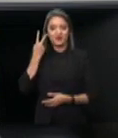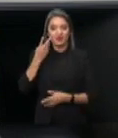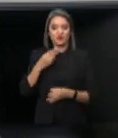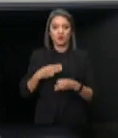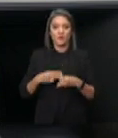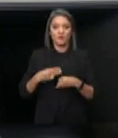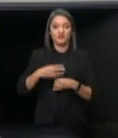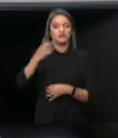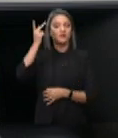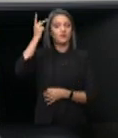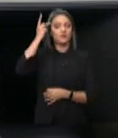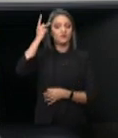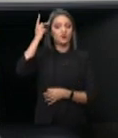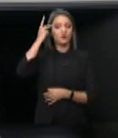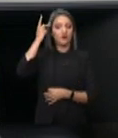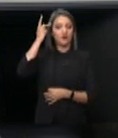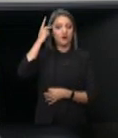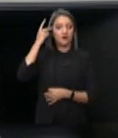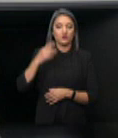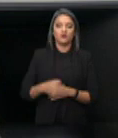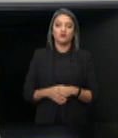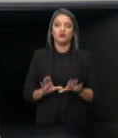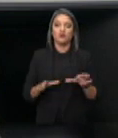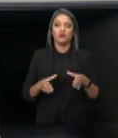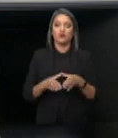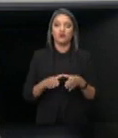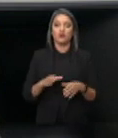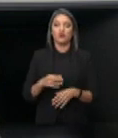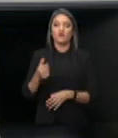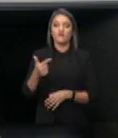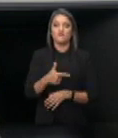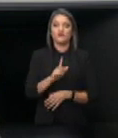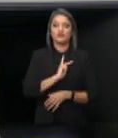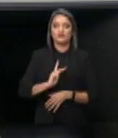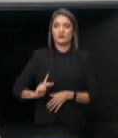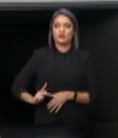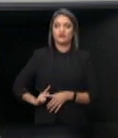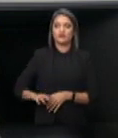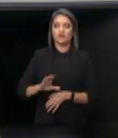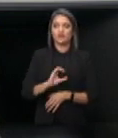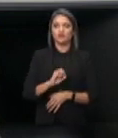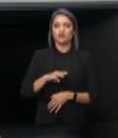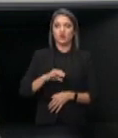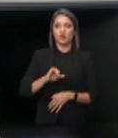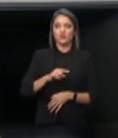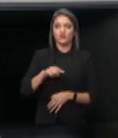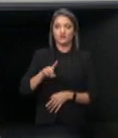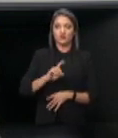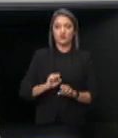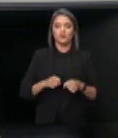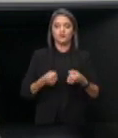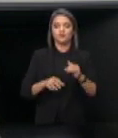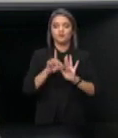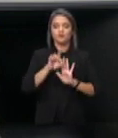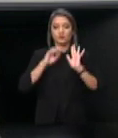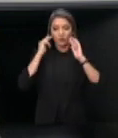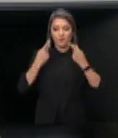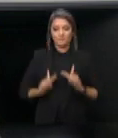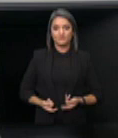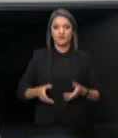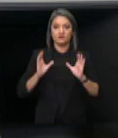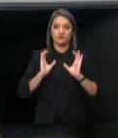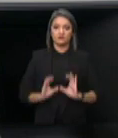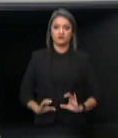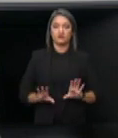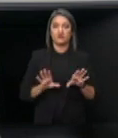de São Paulo a comissão vice-presidente da comissão extraordinária de defesa dos direitos humanos e cidadania da